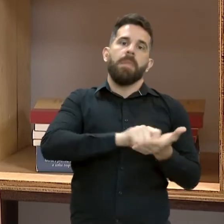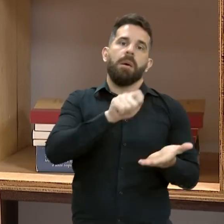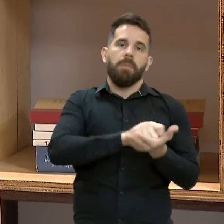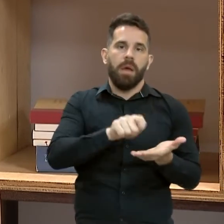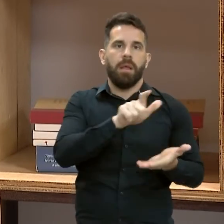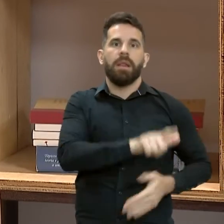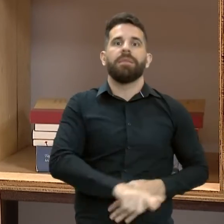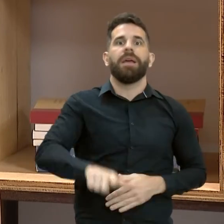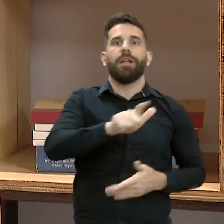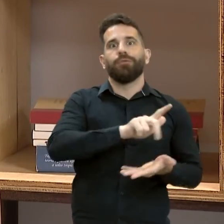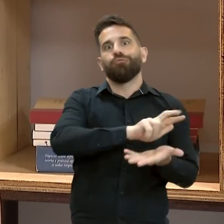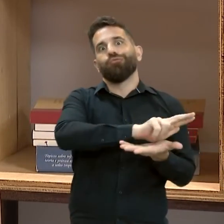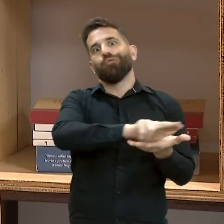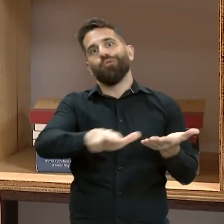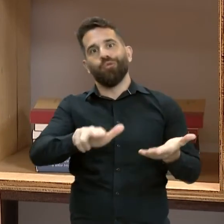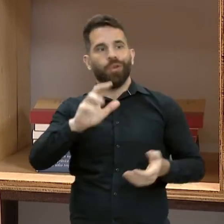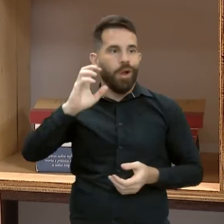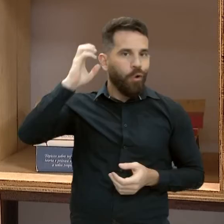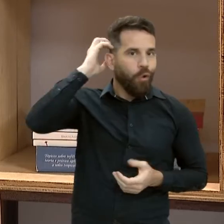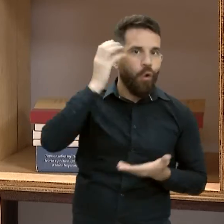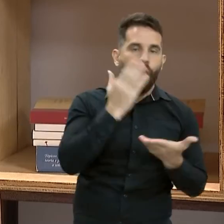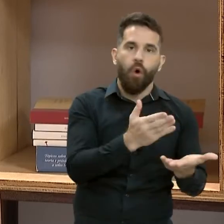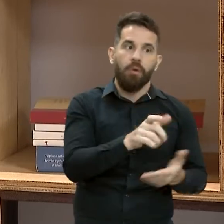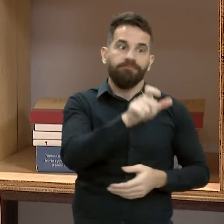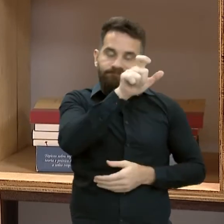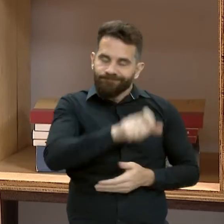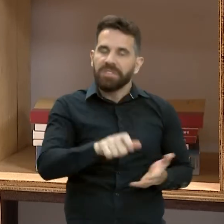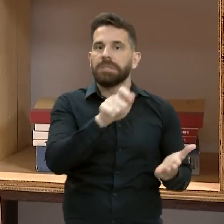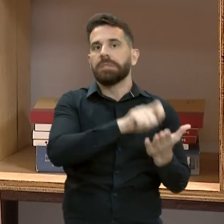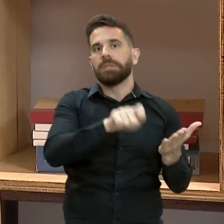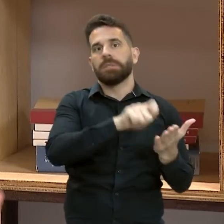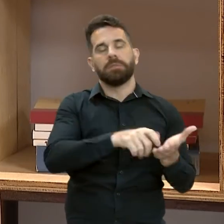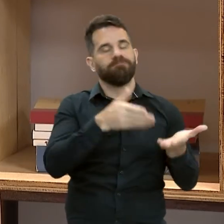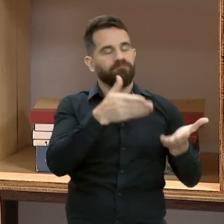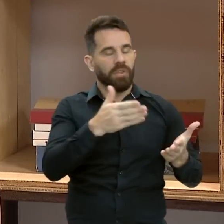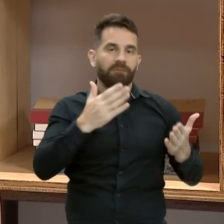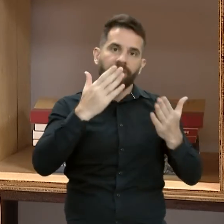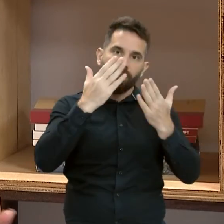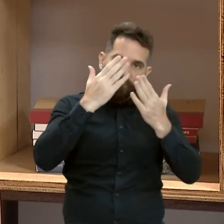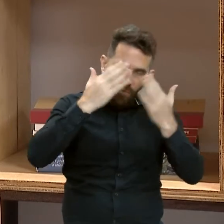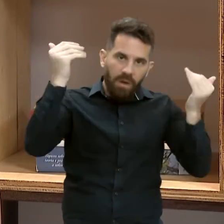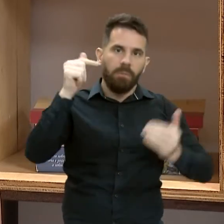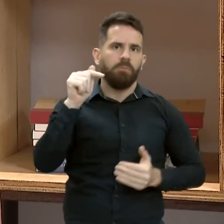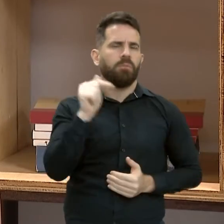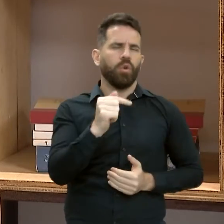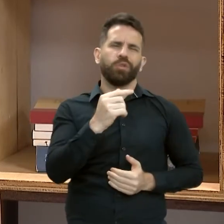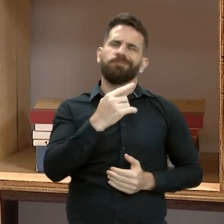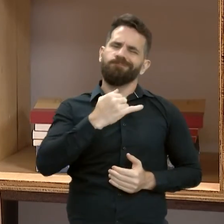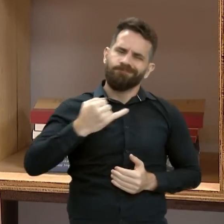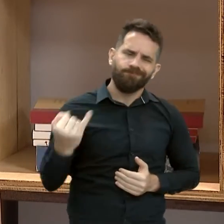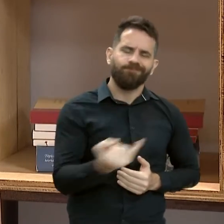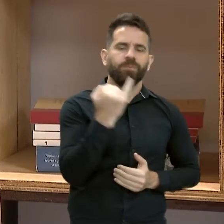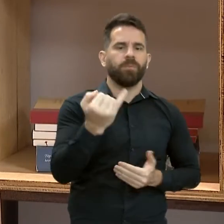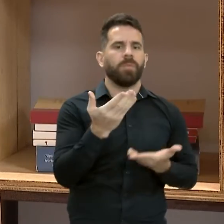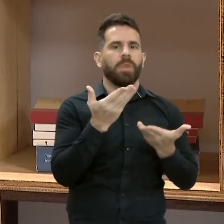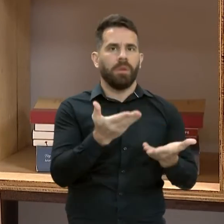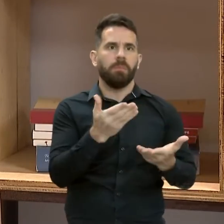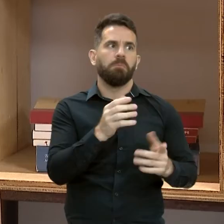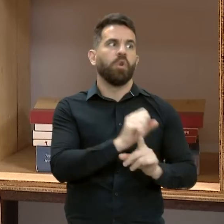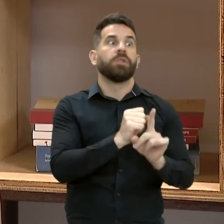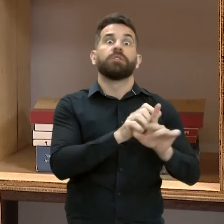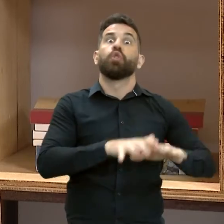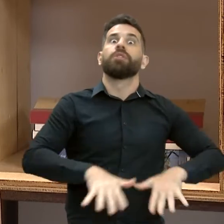Cora Coralina, mas é a escritora, e a escritora que tem esse nome de peso e importante para a